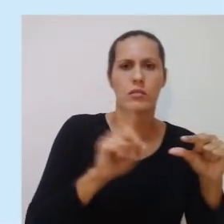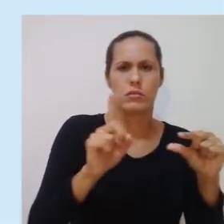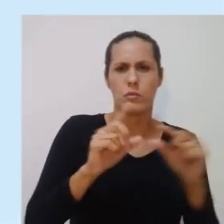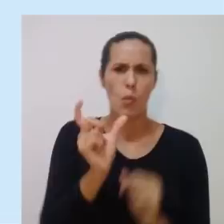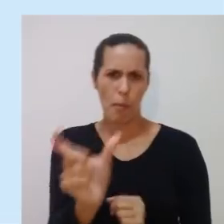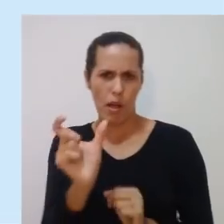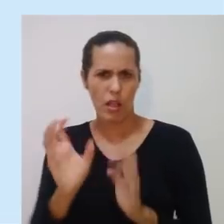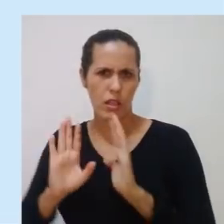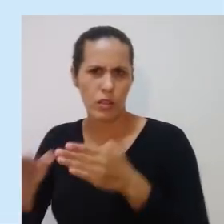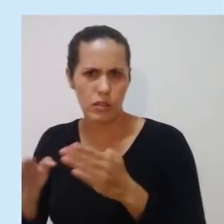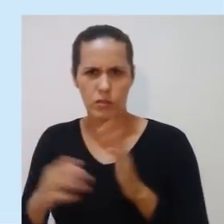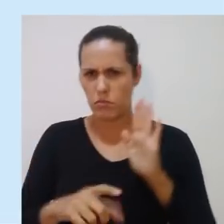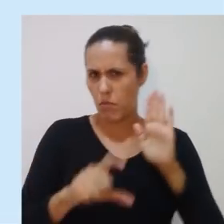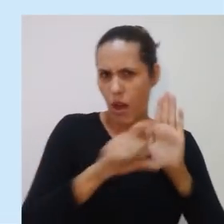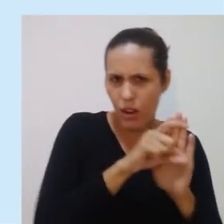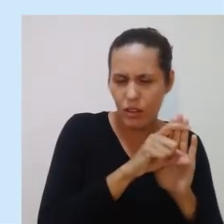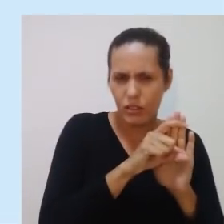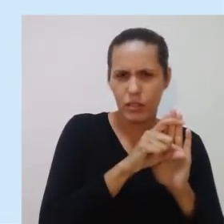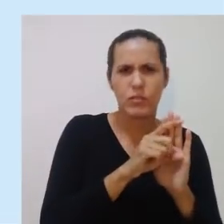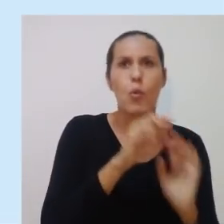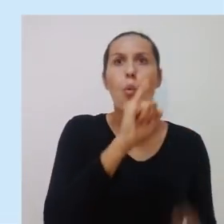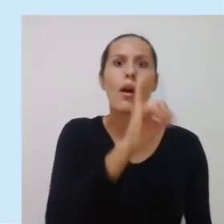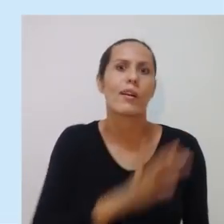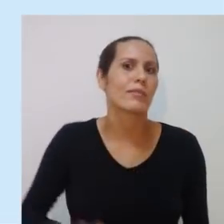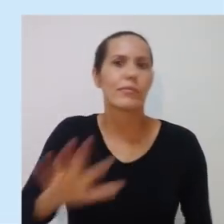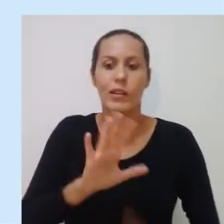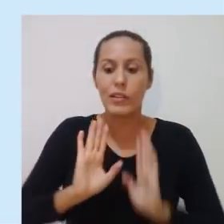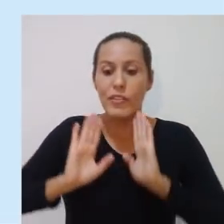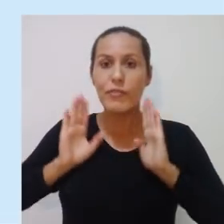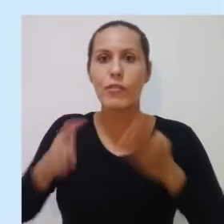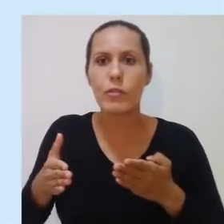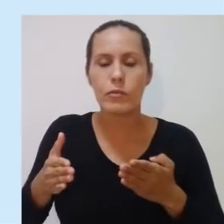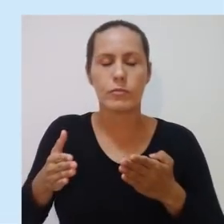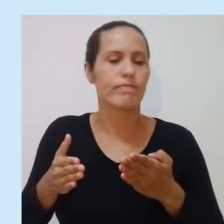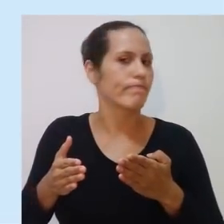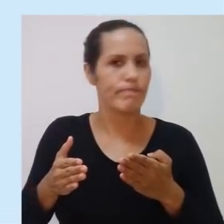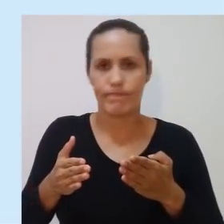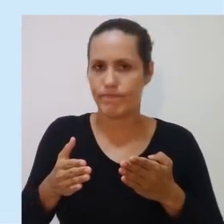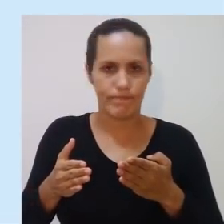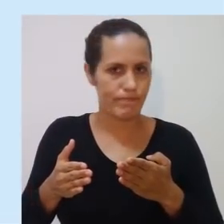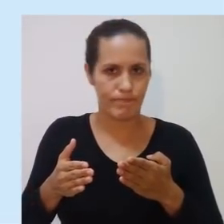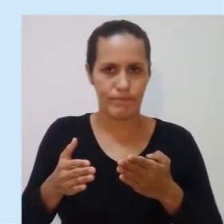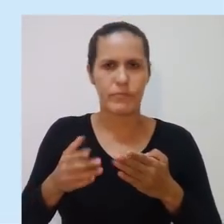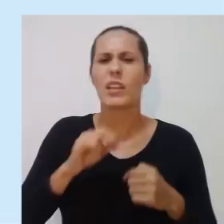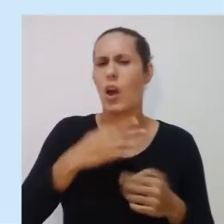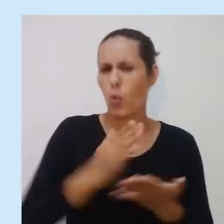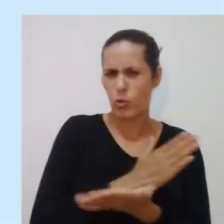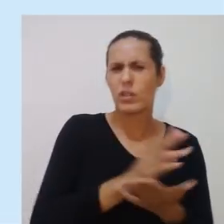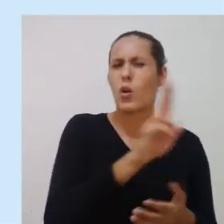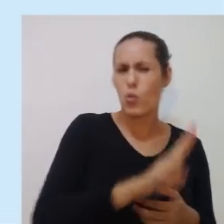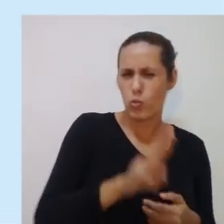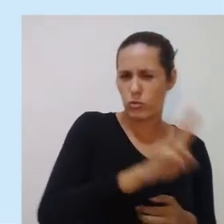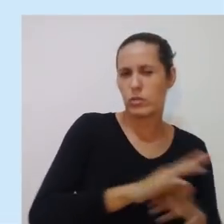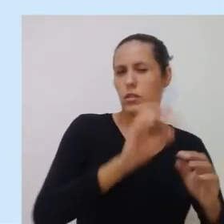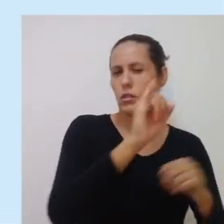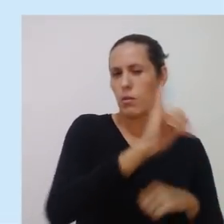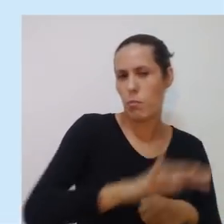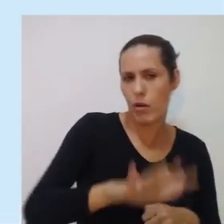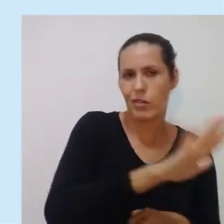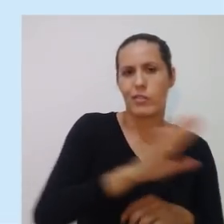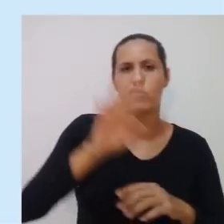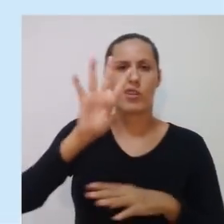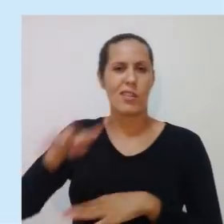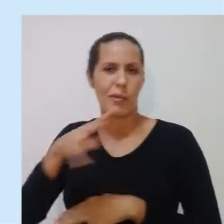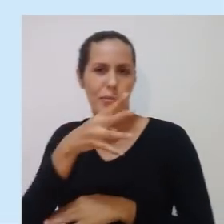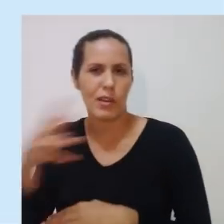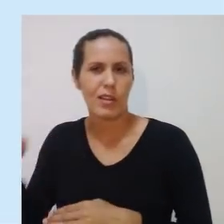frase, de uma palavra, de um parágrafo, de uma figura que possa aparecer, tem texto que usa figura, usa gráfico, usa